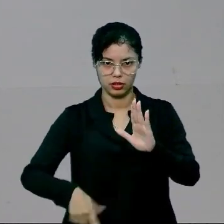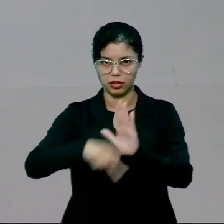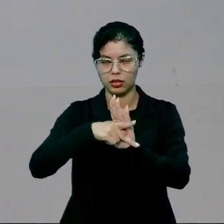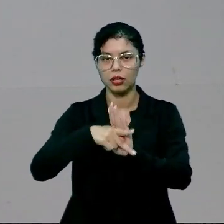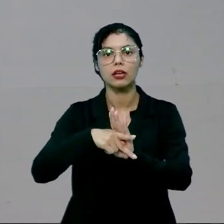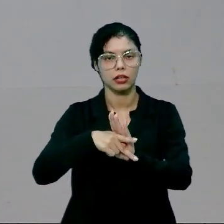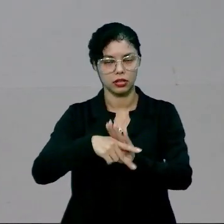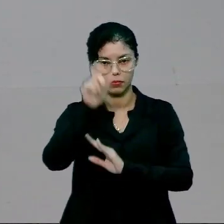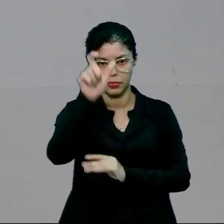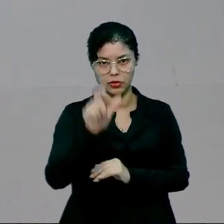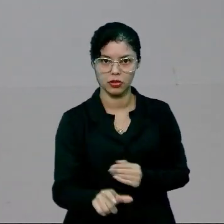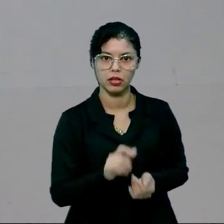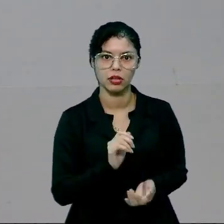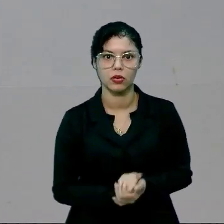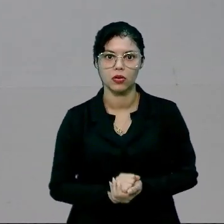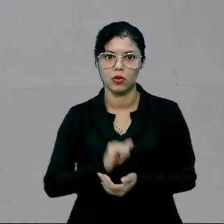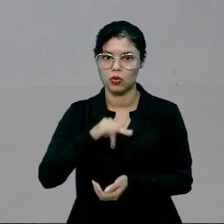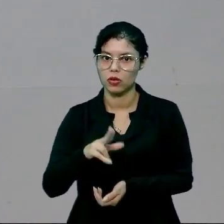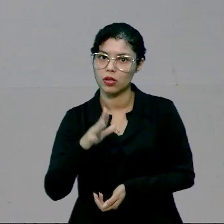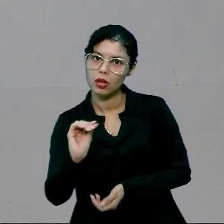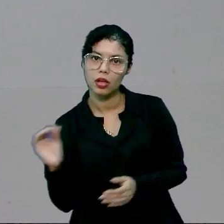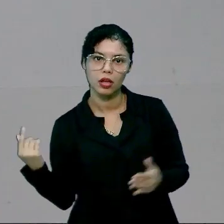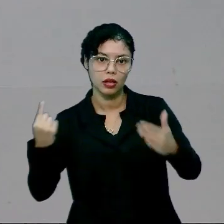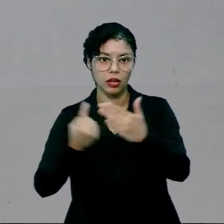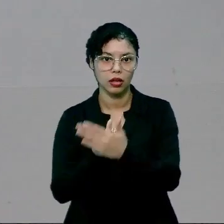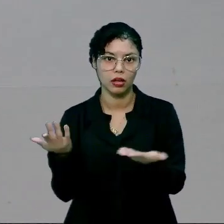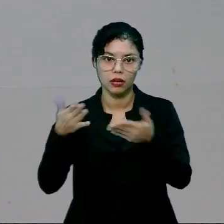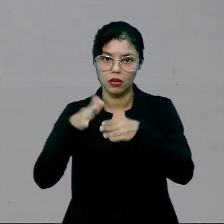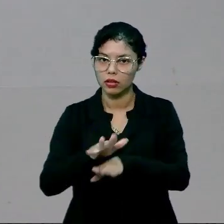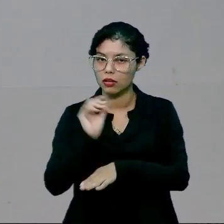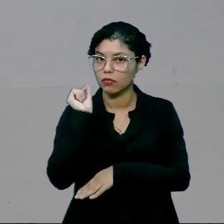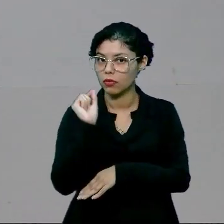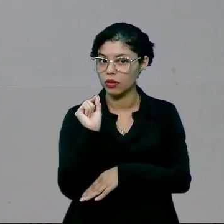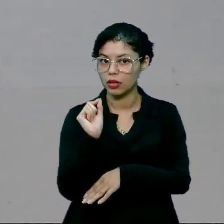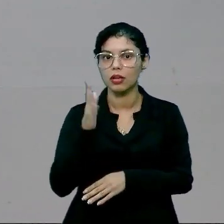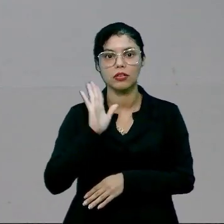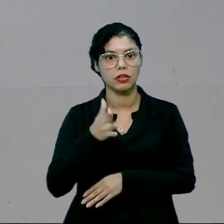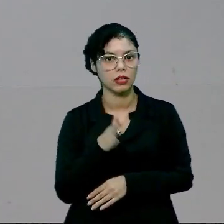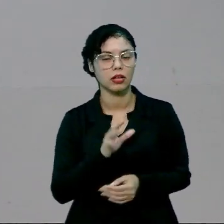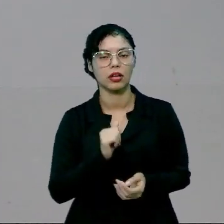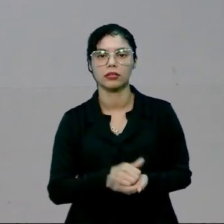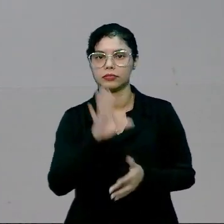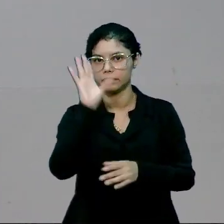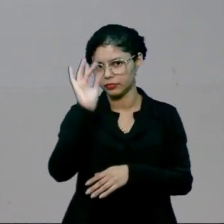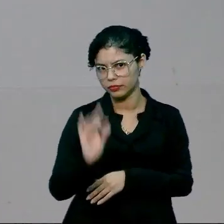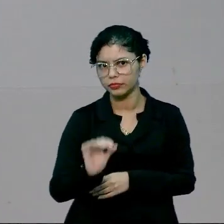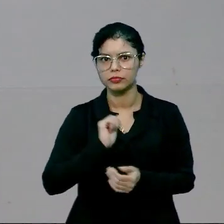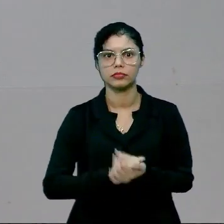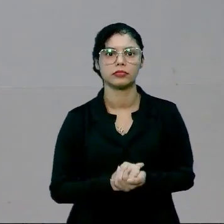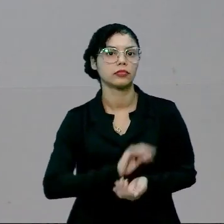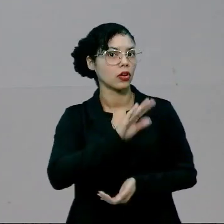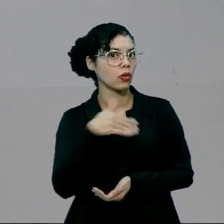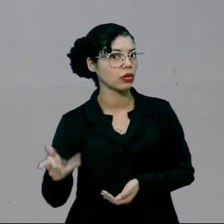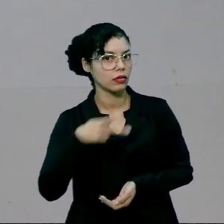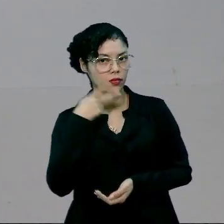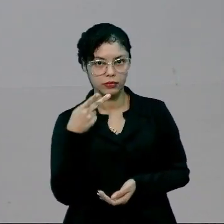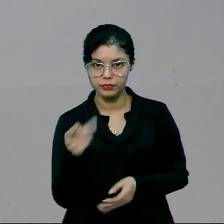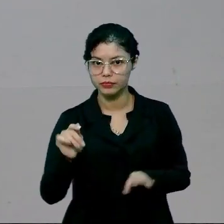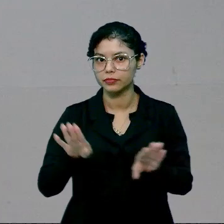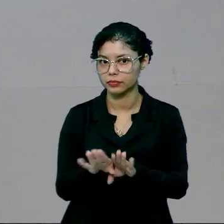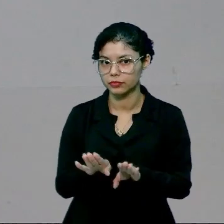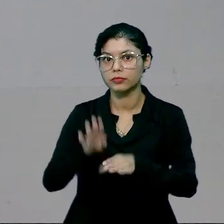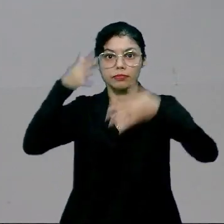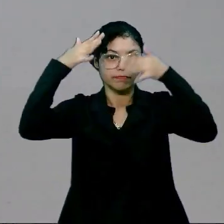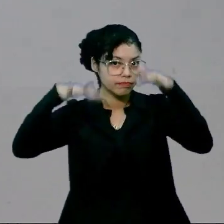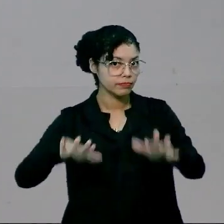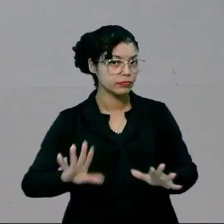determinado personagem, o meio que ele está inserido, inclusive, já dando um spoiler aqui, quando nós falamos de naturalismo,